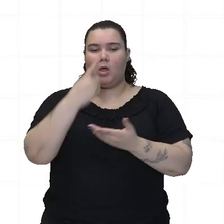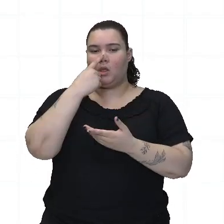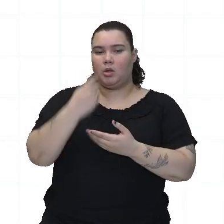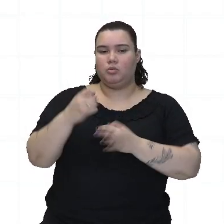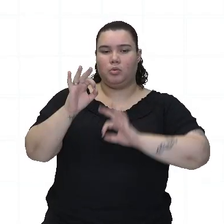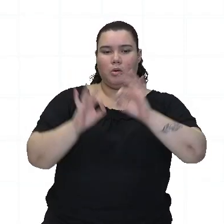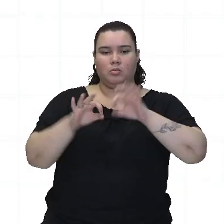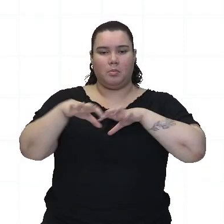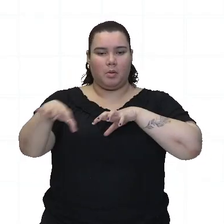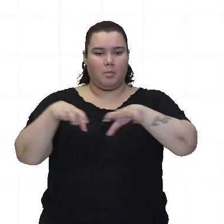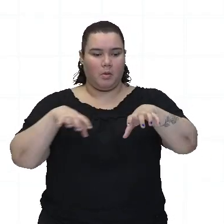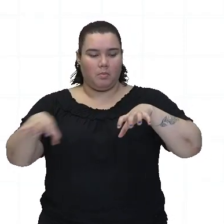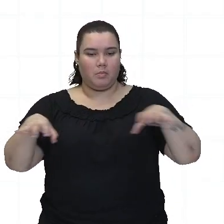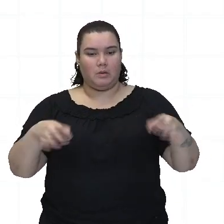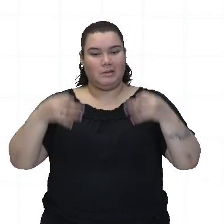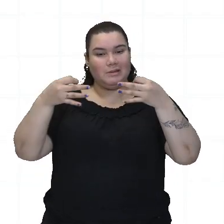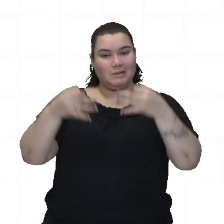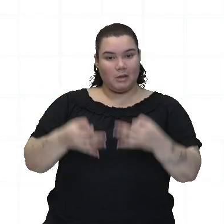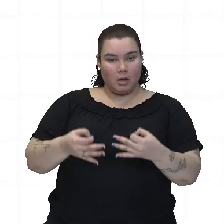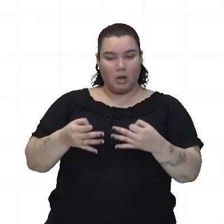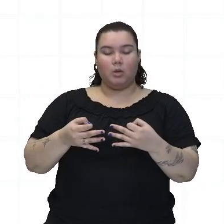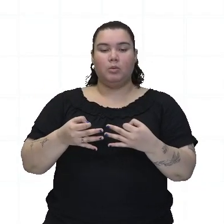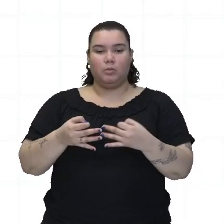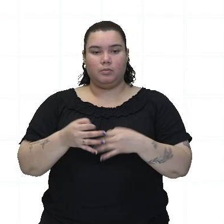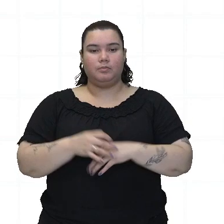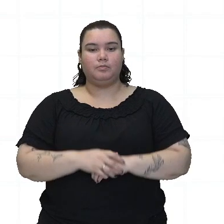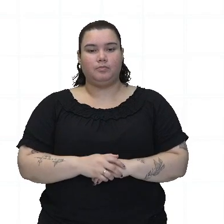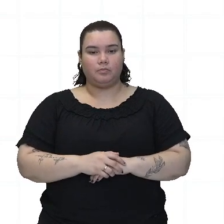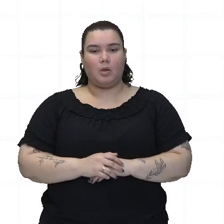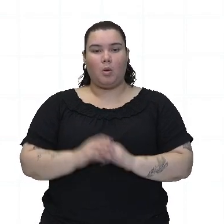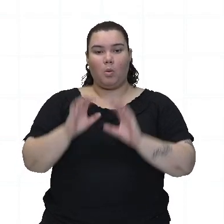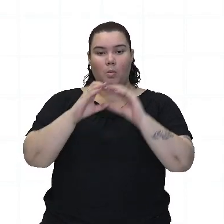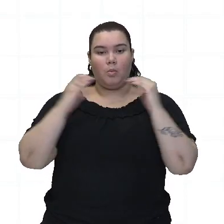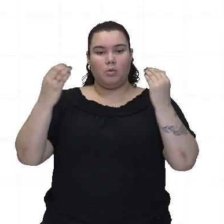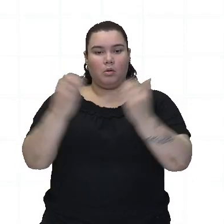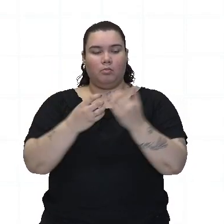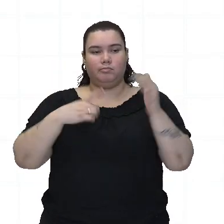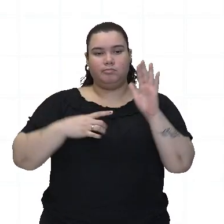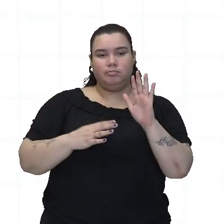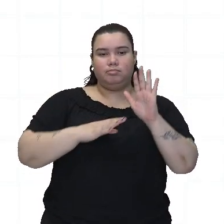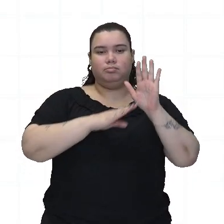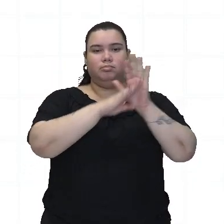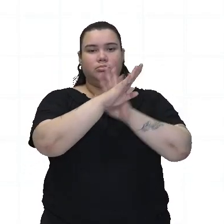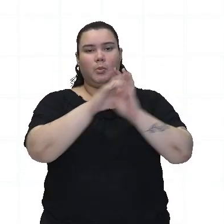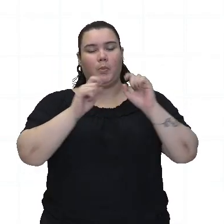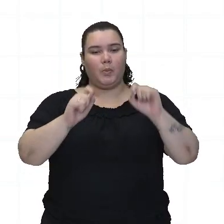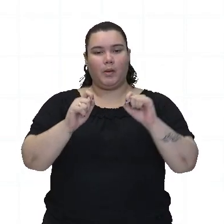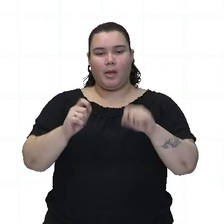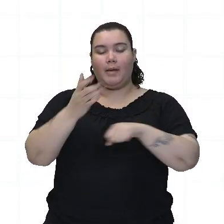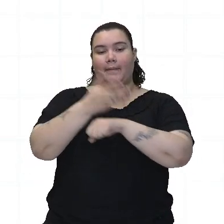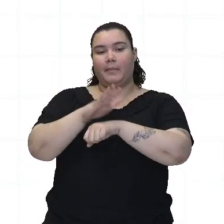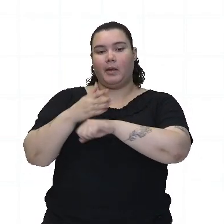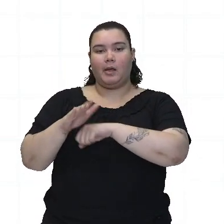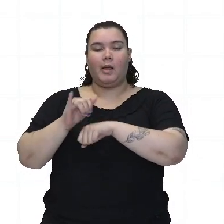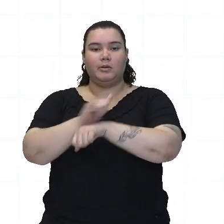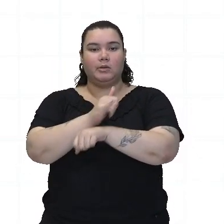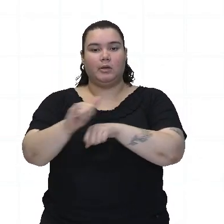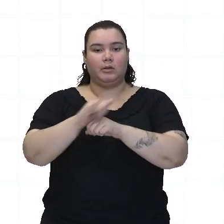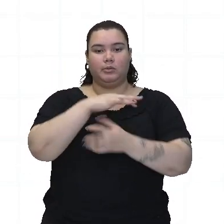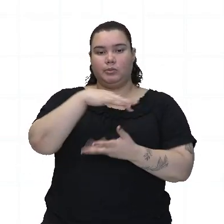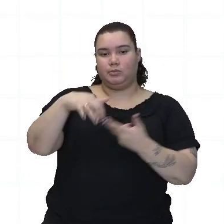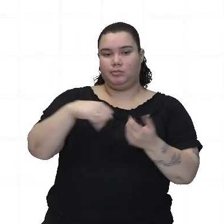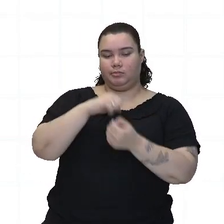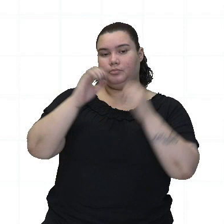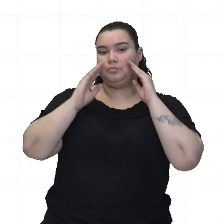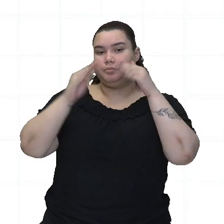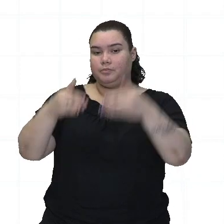da separação adequada dos resíduos, mais comunidades estão aderindo a práticas sustentáveis. Essas ações não apenas contribuem